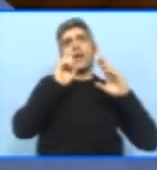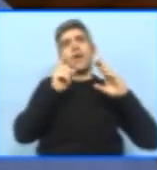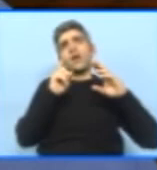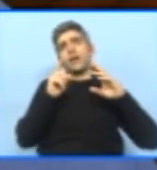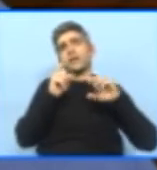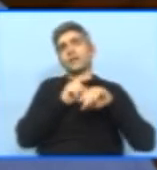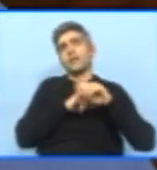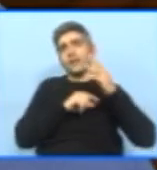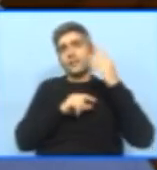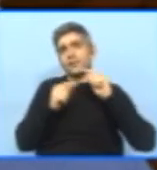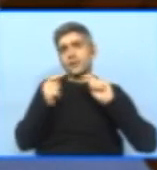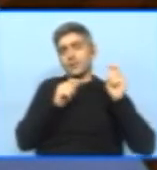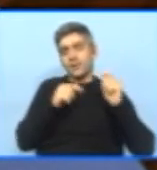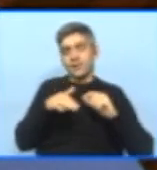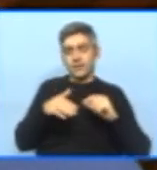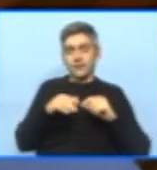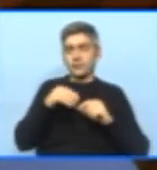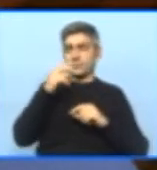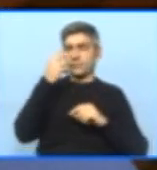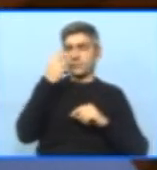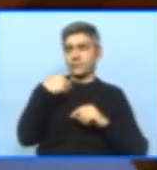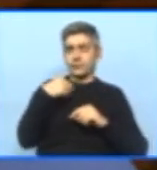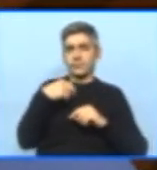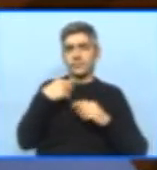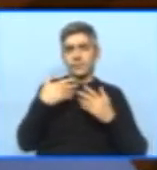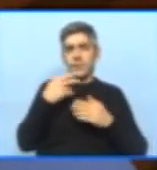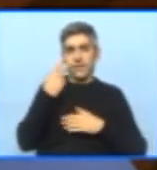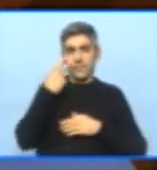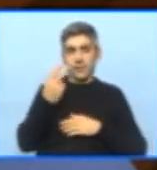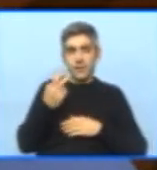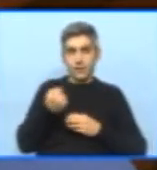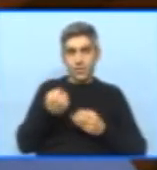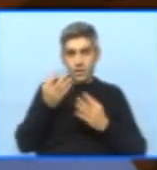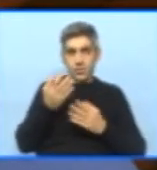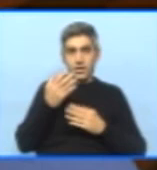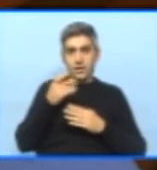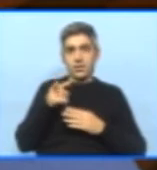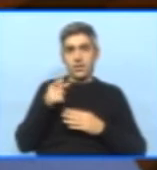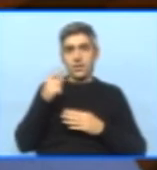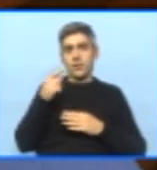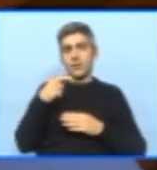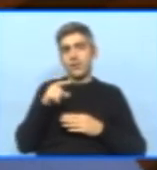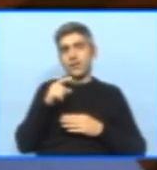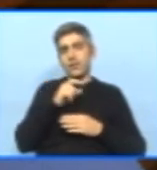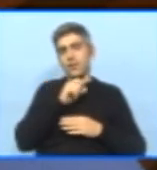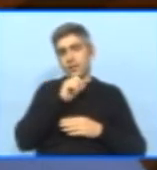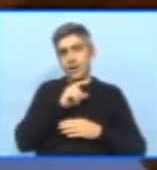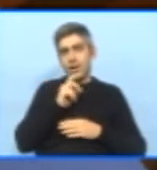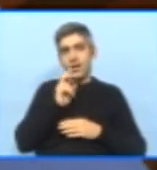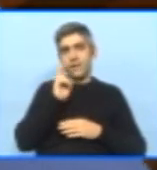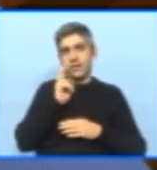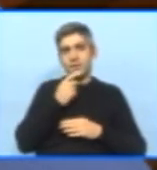vão estar em debate, não é? Mas o cego que agora vê vai ser um dos que vai ser capaz